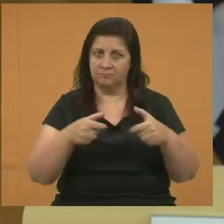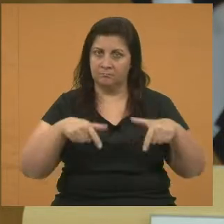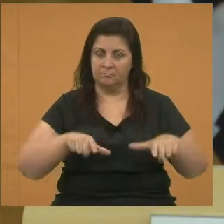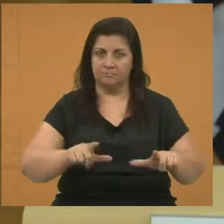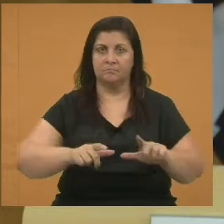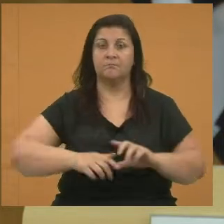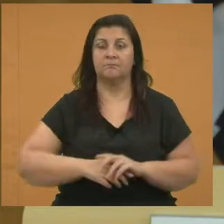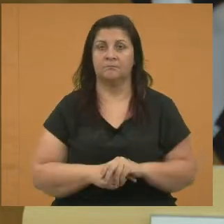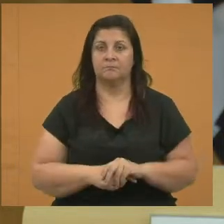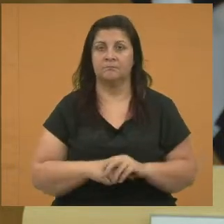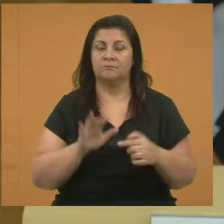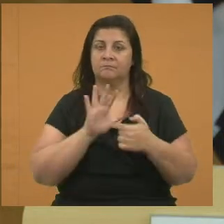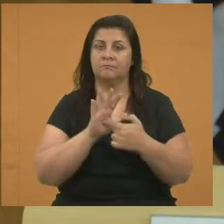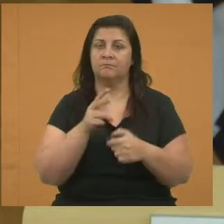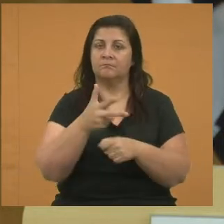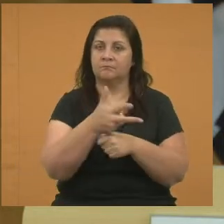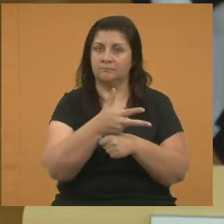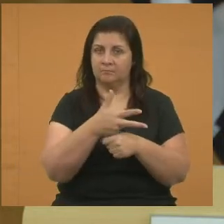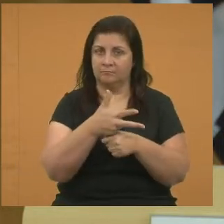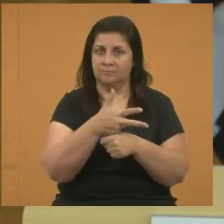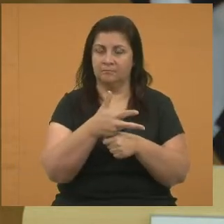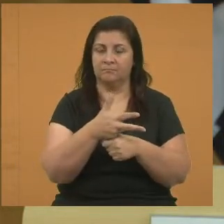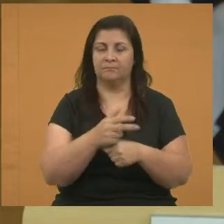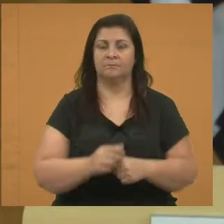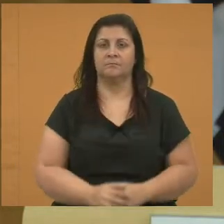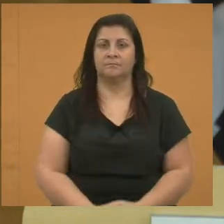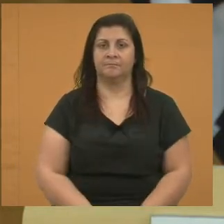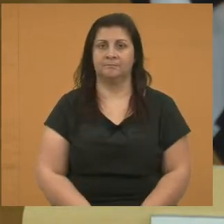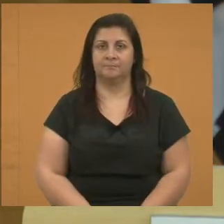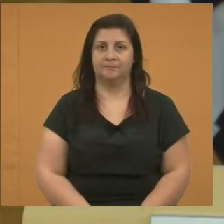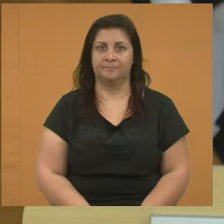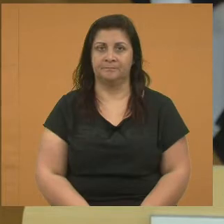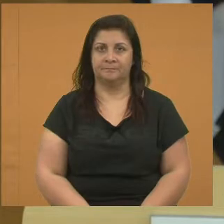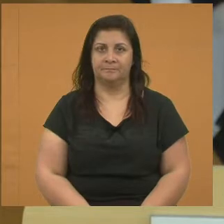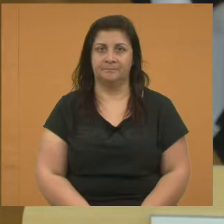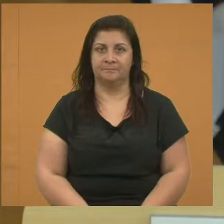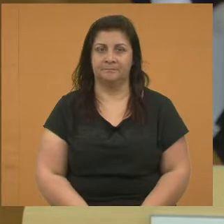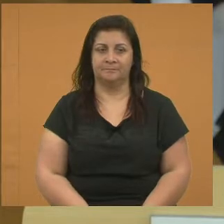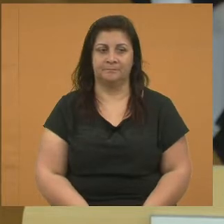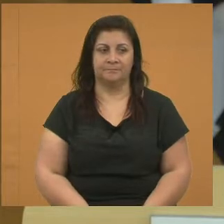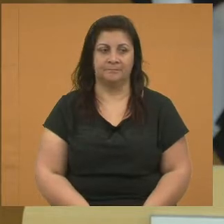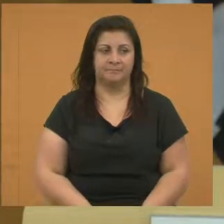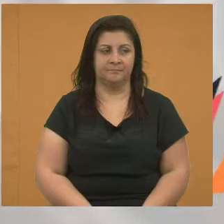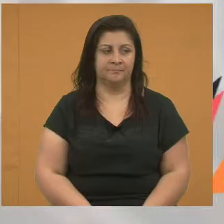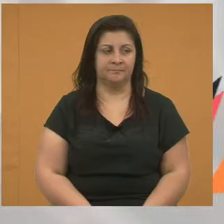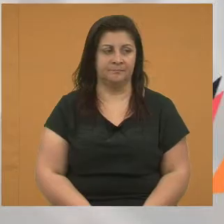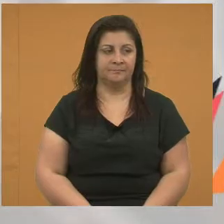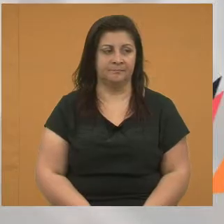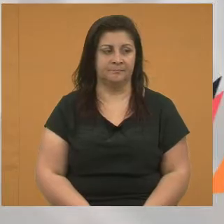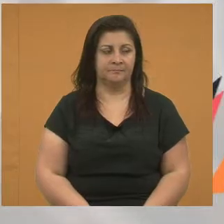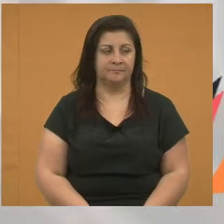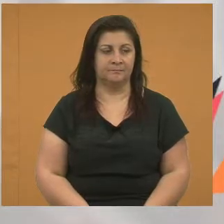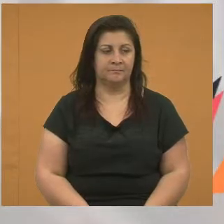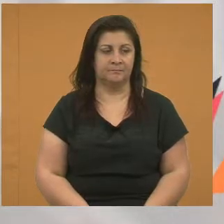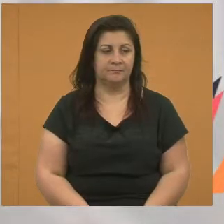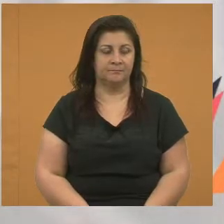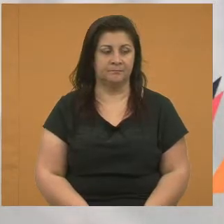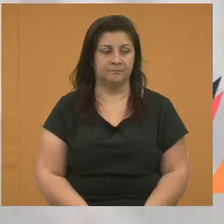certificado, através de um vídeo produzido pela TV Câmara. Por gentileza, TV Câmara, o vídeo.